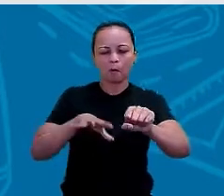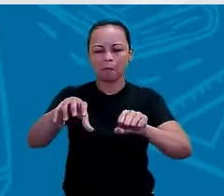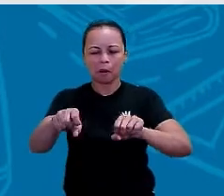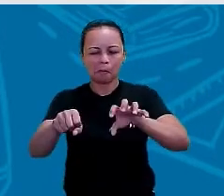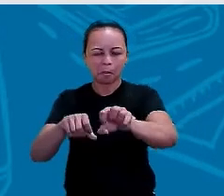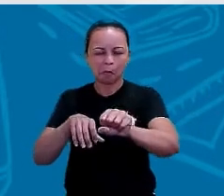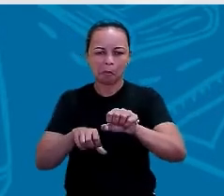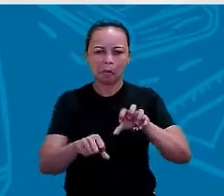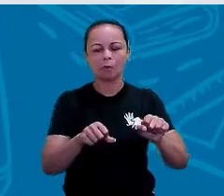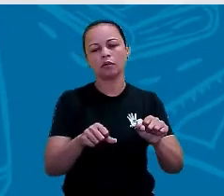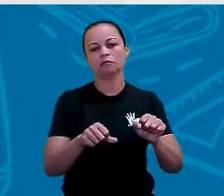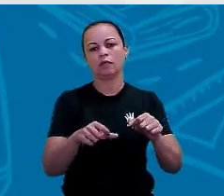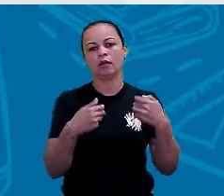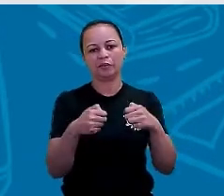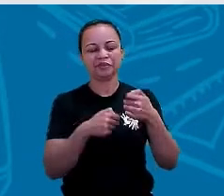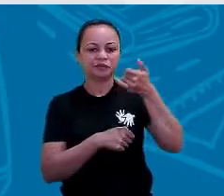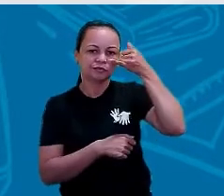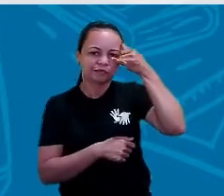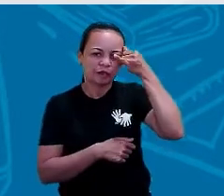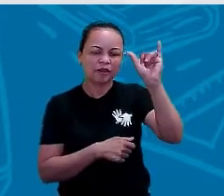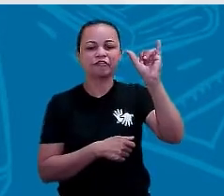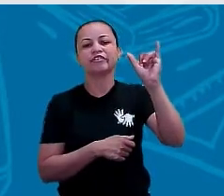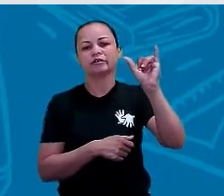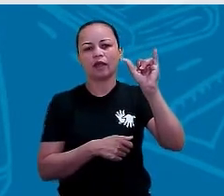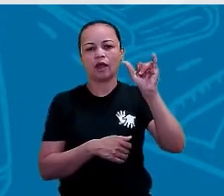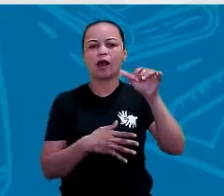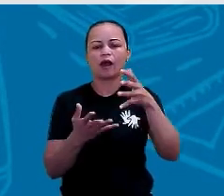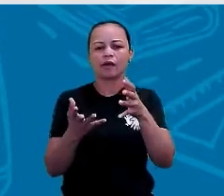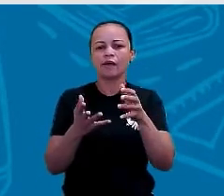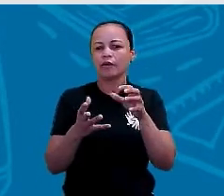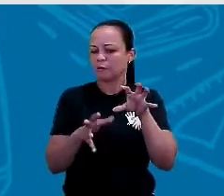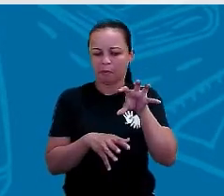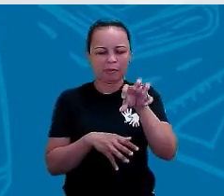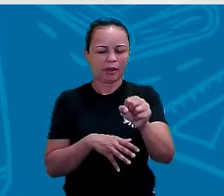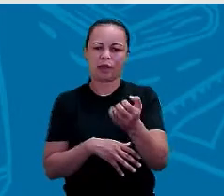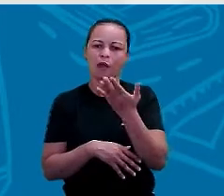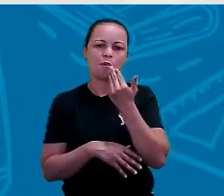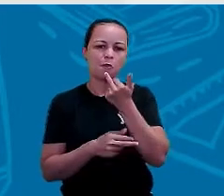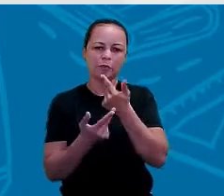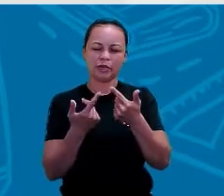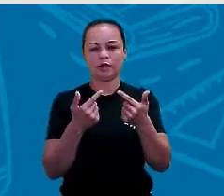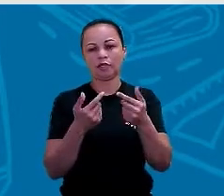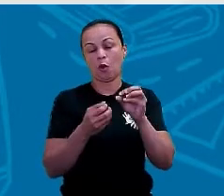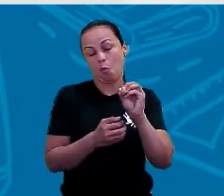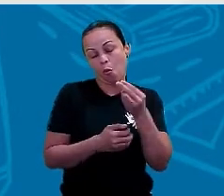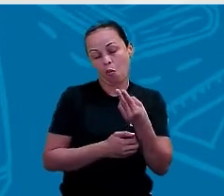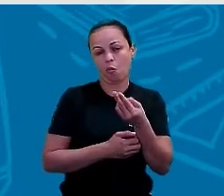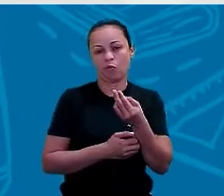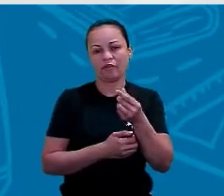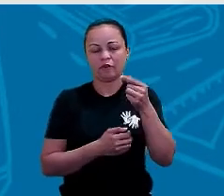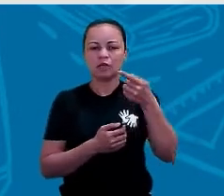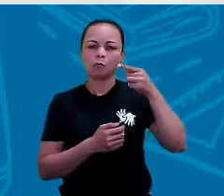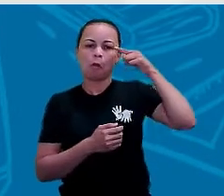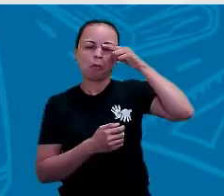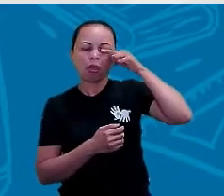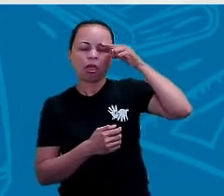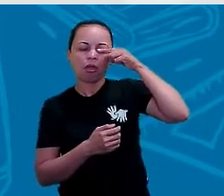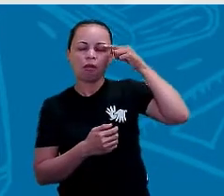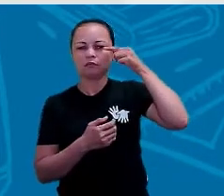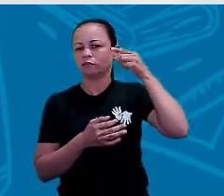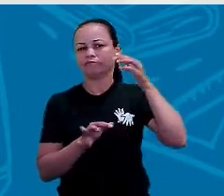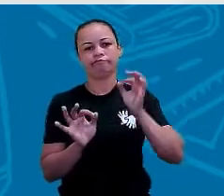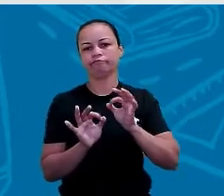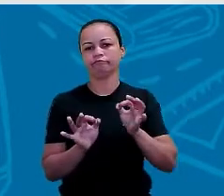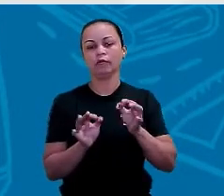superfície, a gente tem que evitar, né, tá manuseando alimentos ou até levando as mãos até os olhos com a mão,